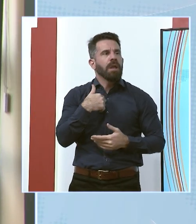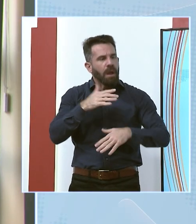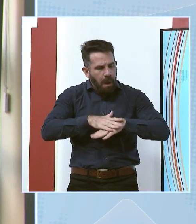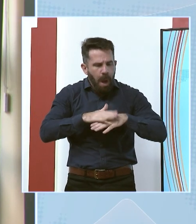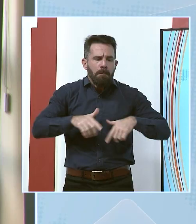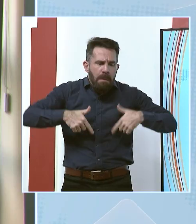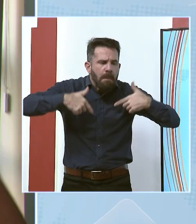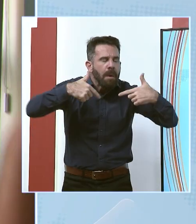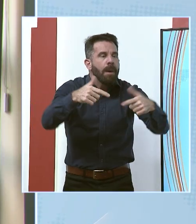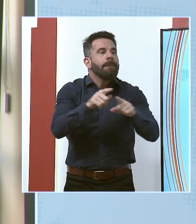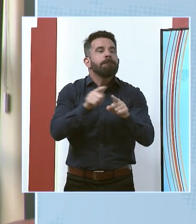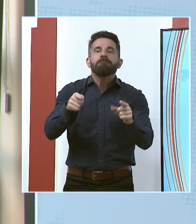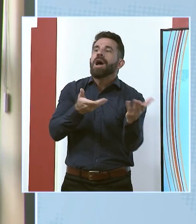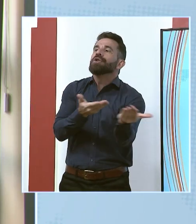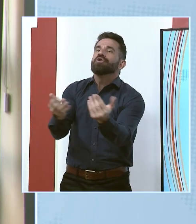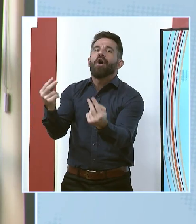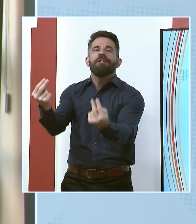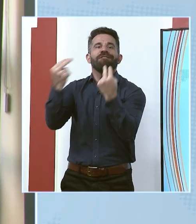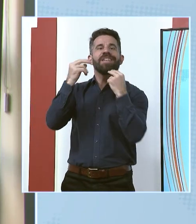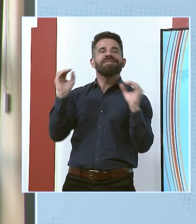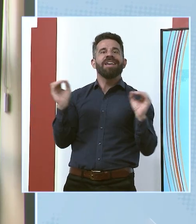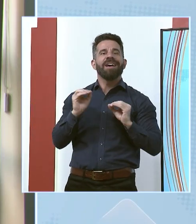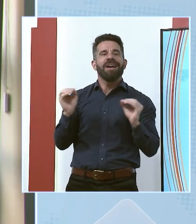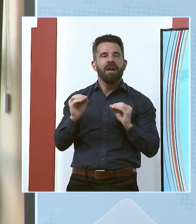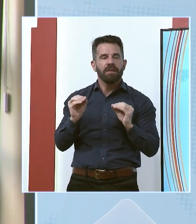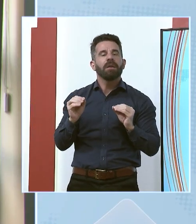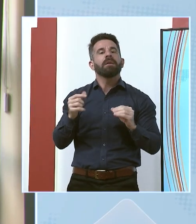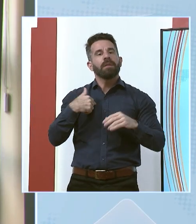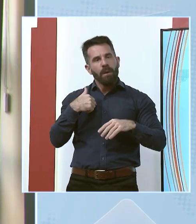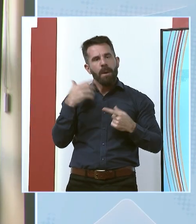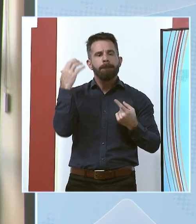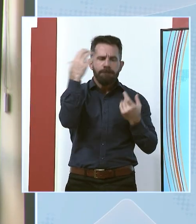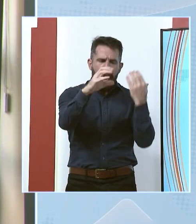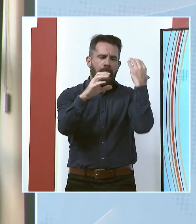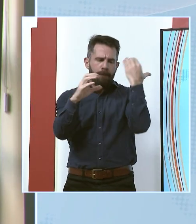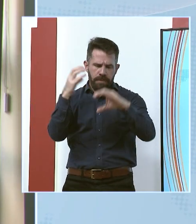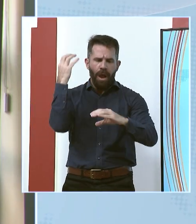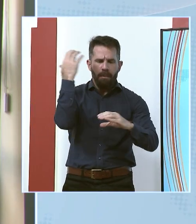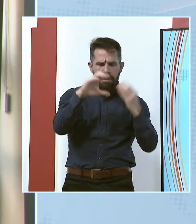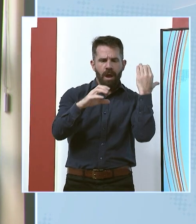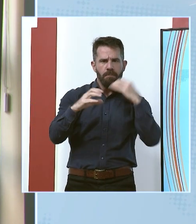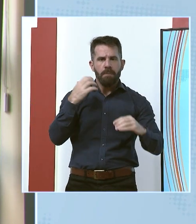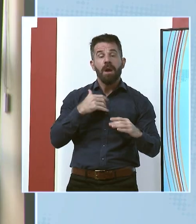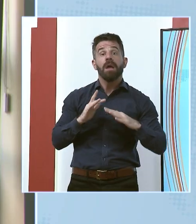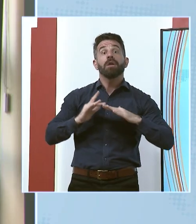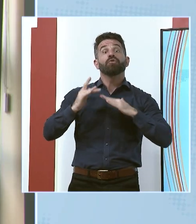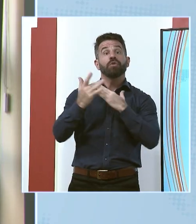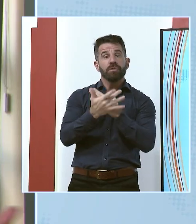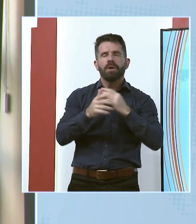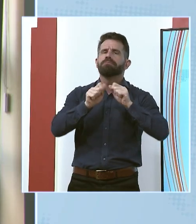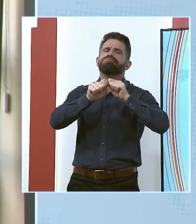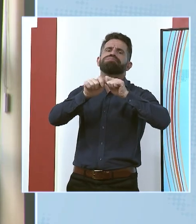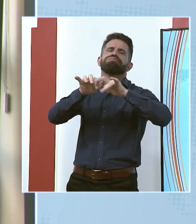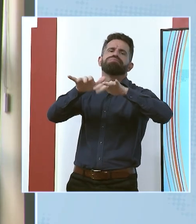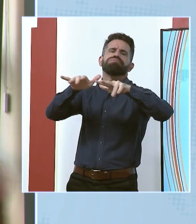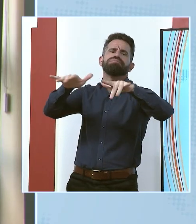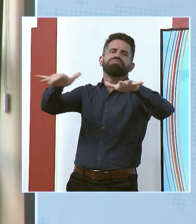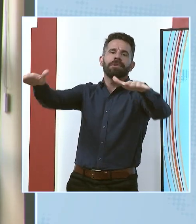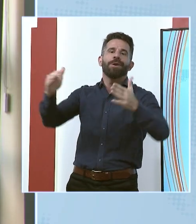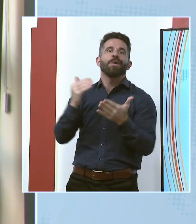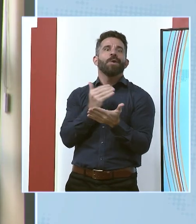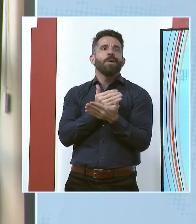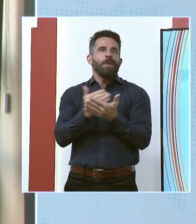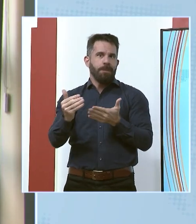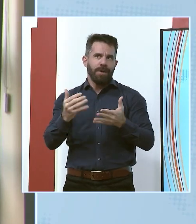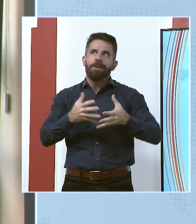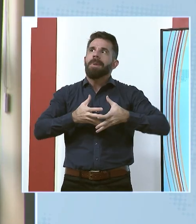forem proliferar isso, sabe? Então, foi a partir das redes sociais que a gente começou efetivamente a se expandir